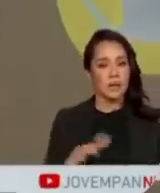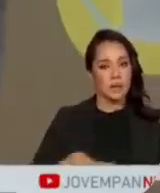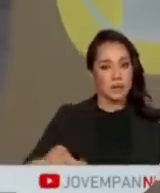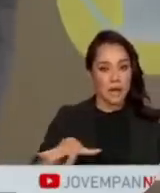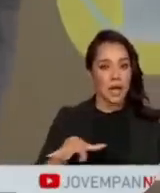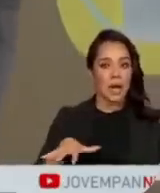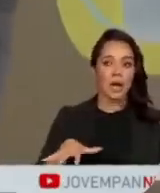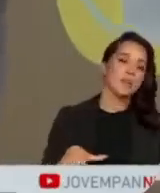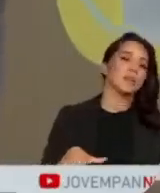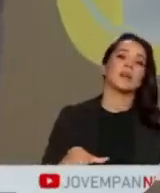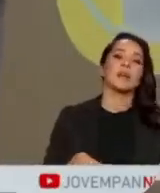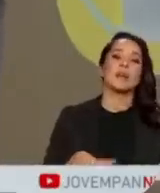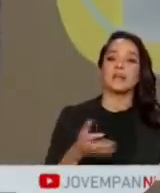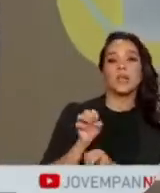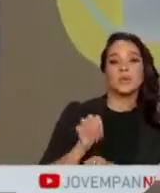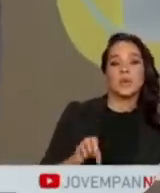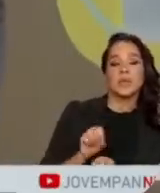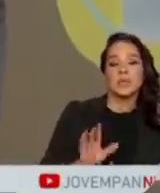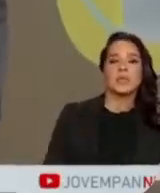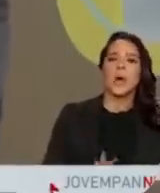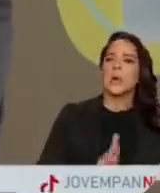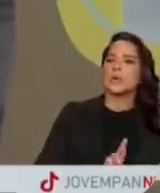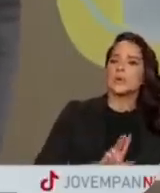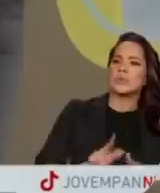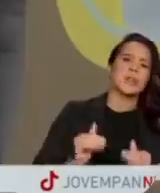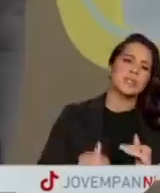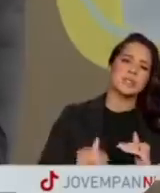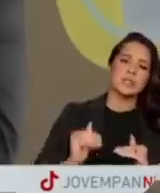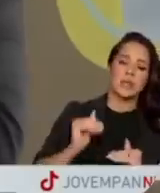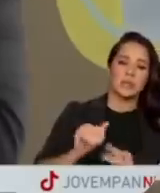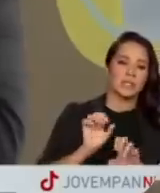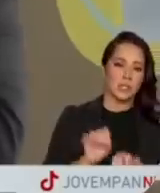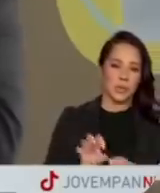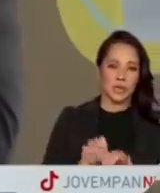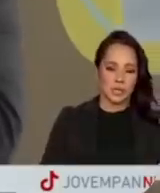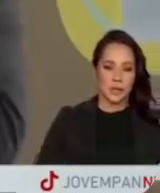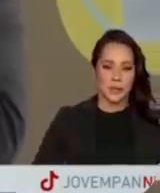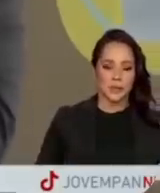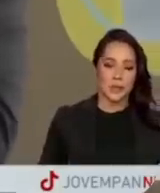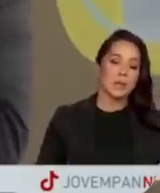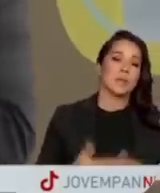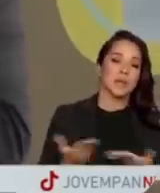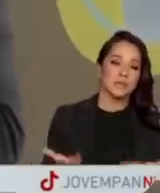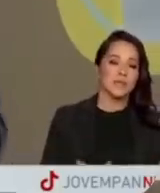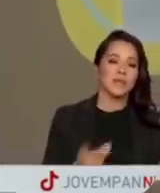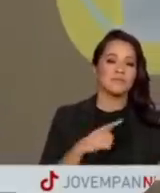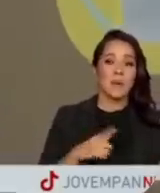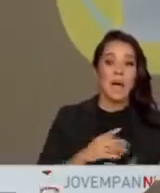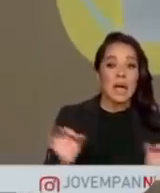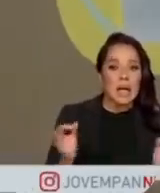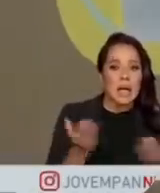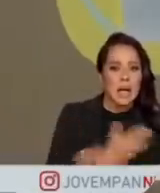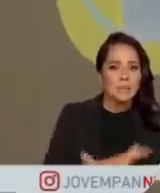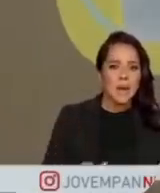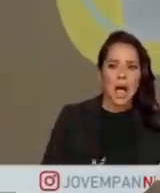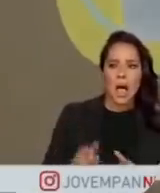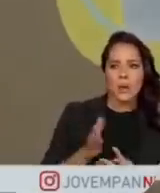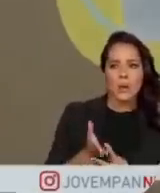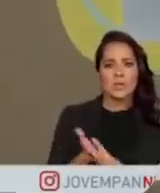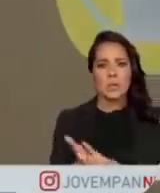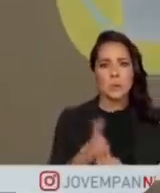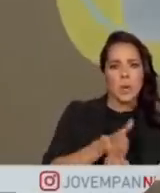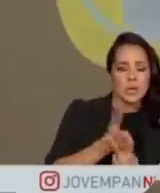seja na área da educação, dos demais níveis de educação, para, enfim, buscar acabar com essa